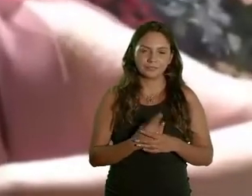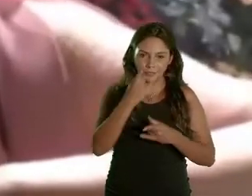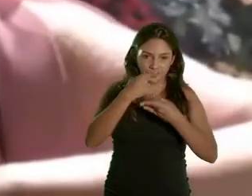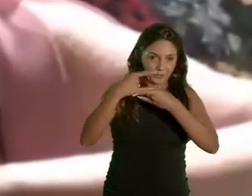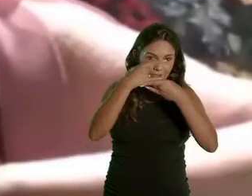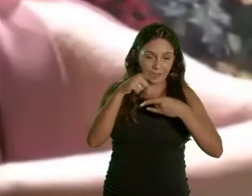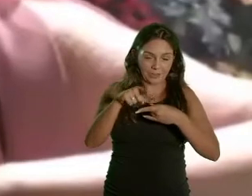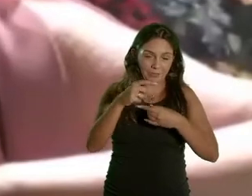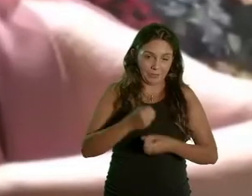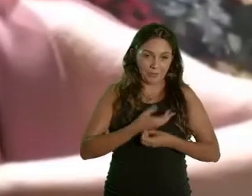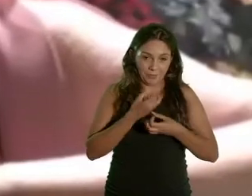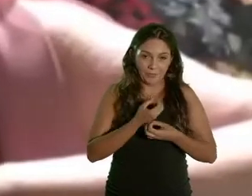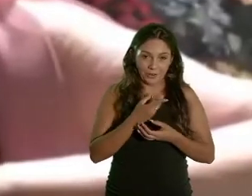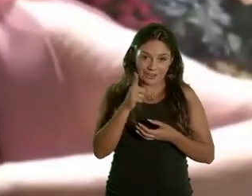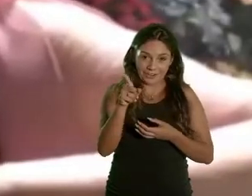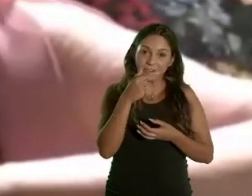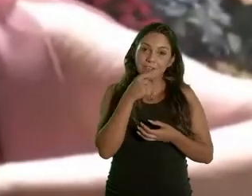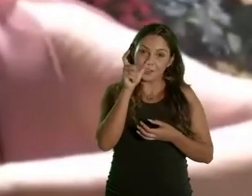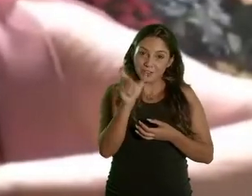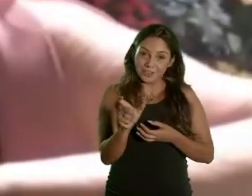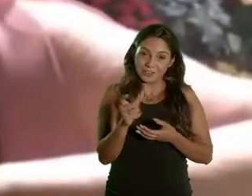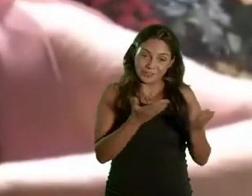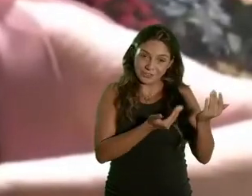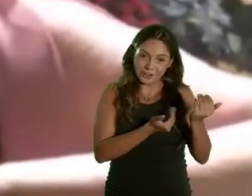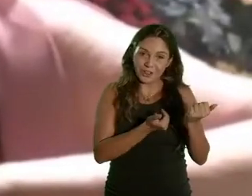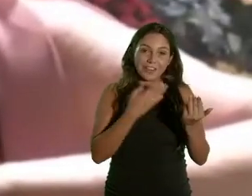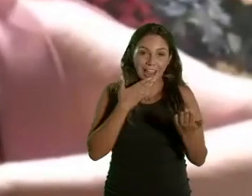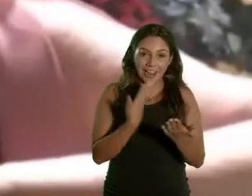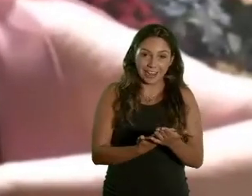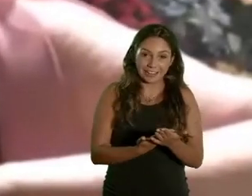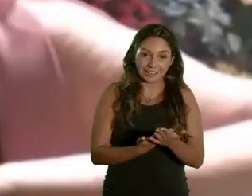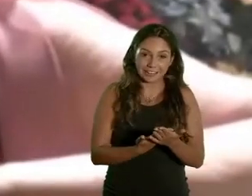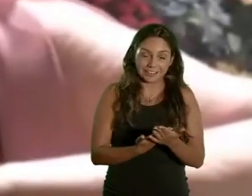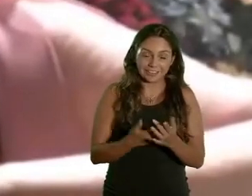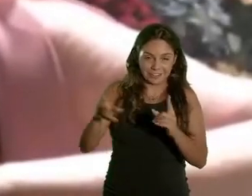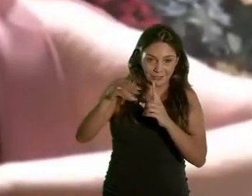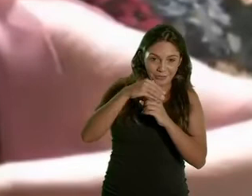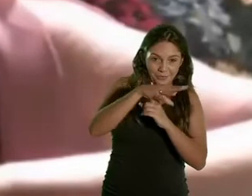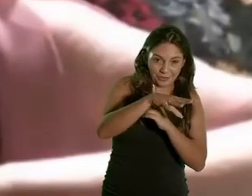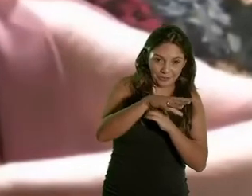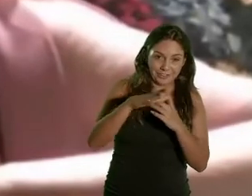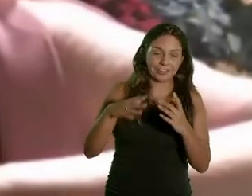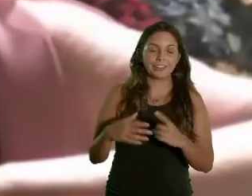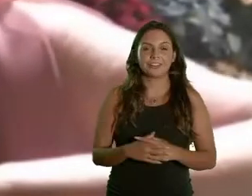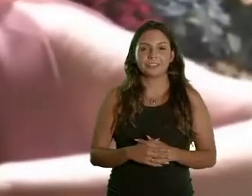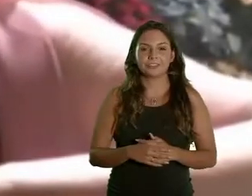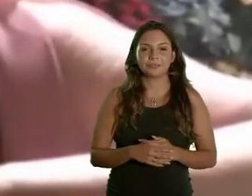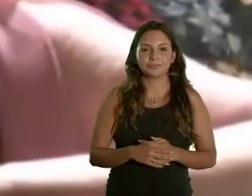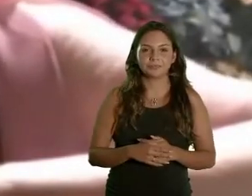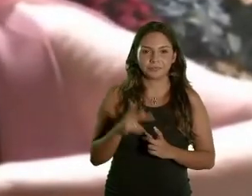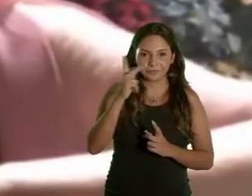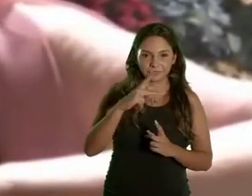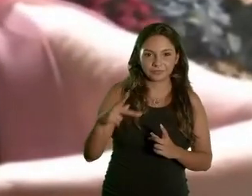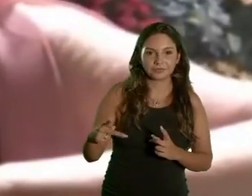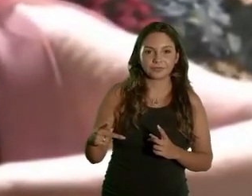dessa com um poetinha tão encantador, tão jovem, e com um mediador que, além de professor